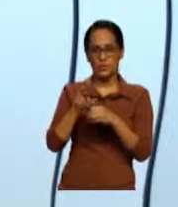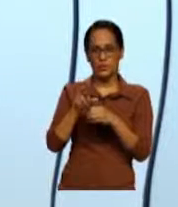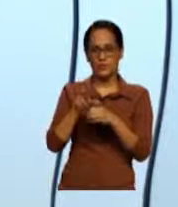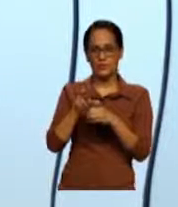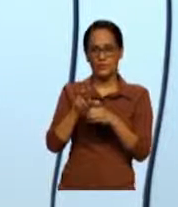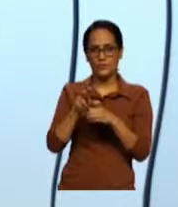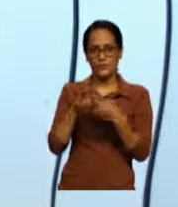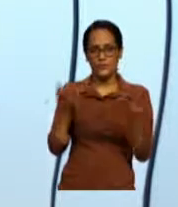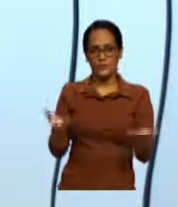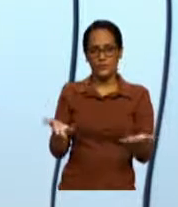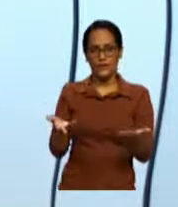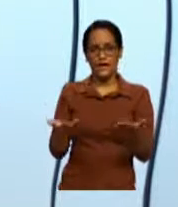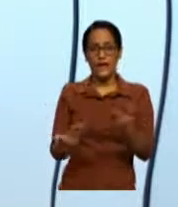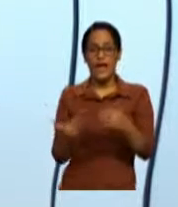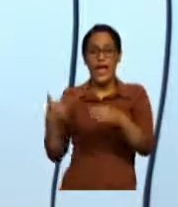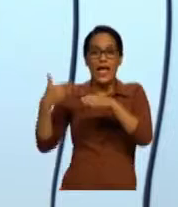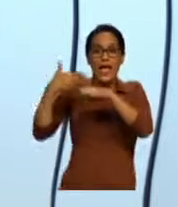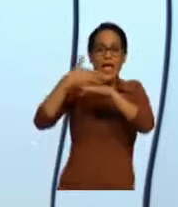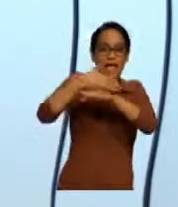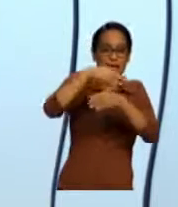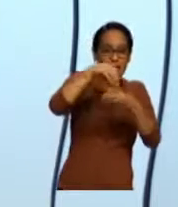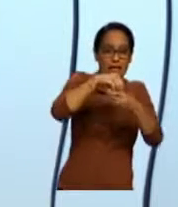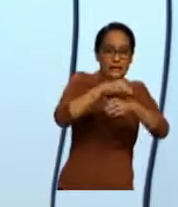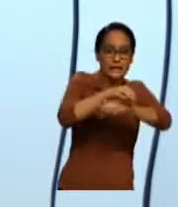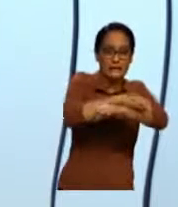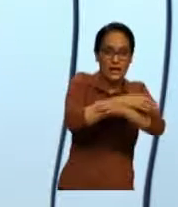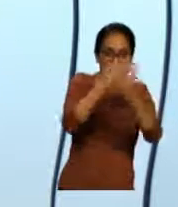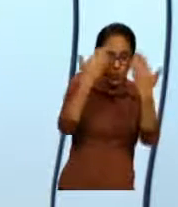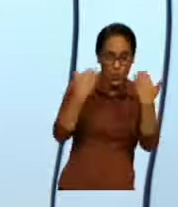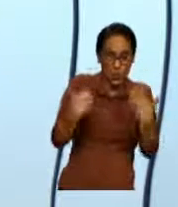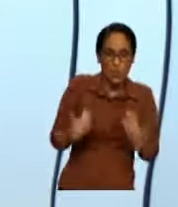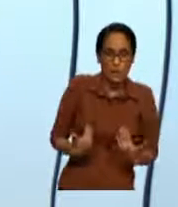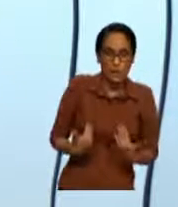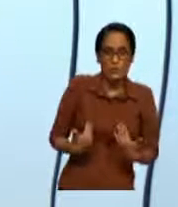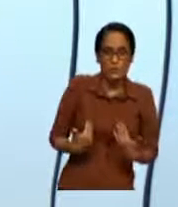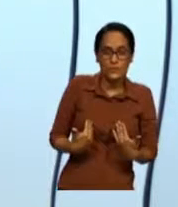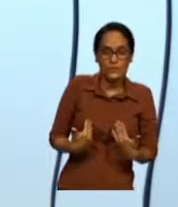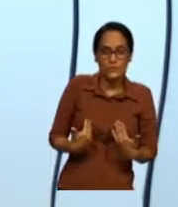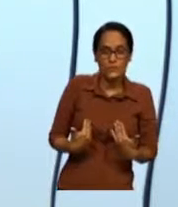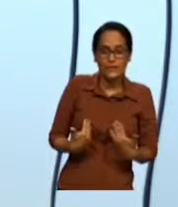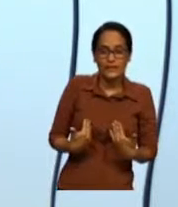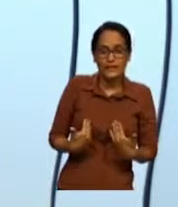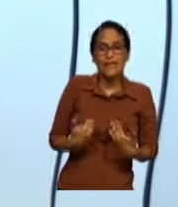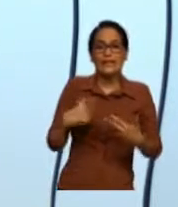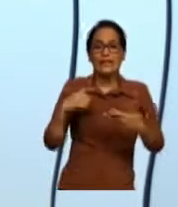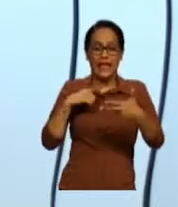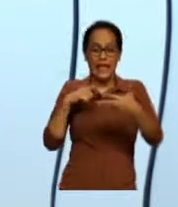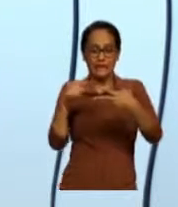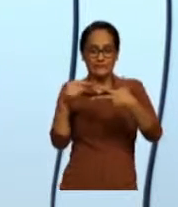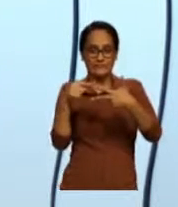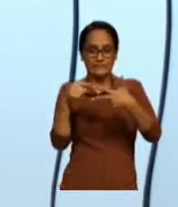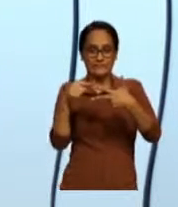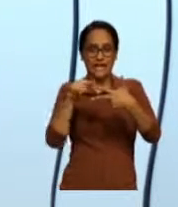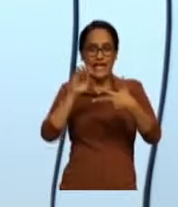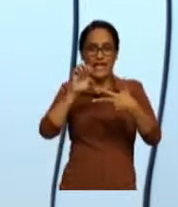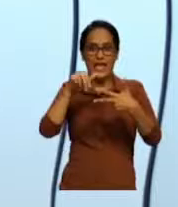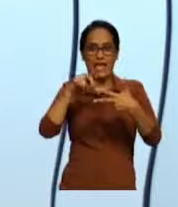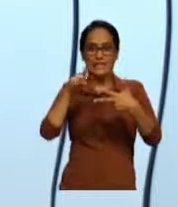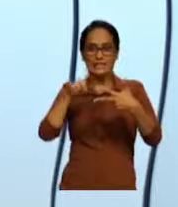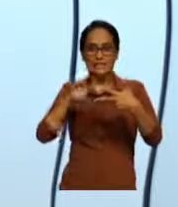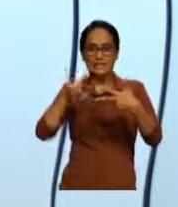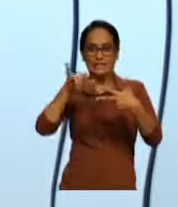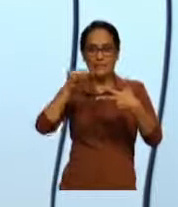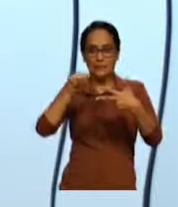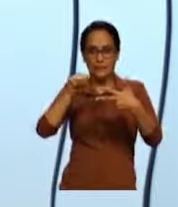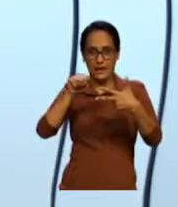viral entra no núcleo da célula e através da segunda enzima, que é a